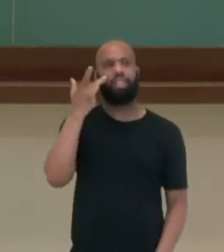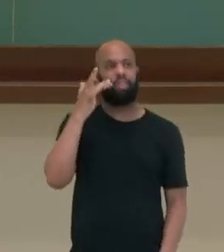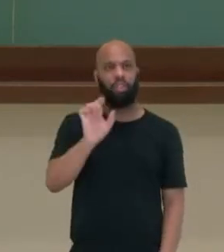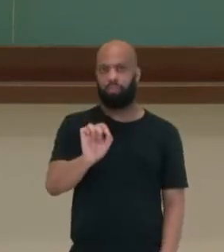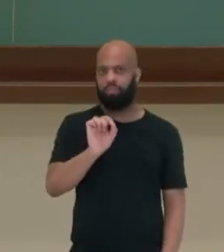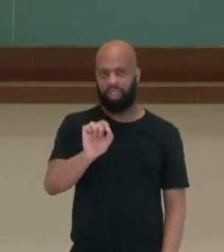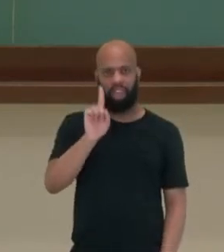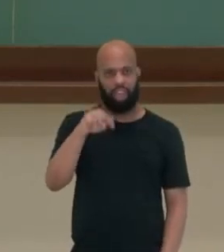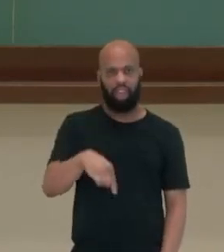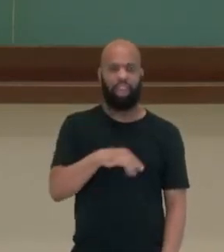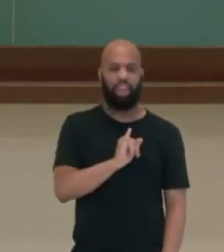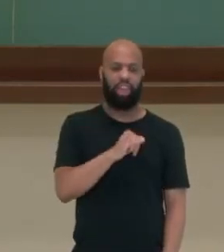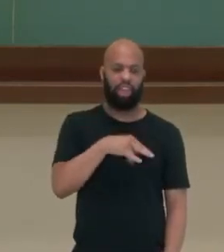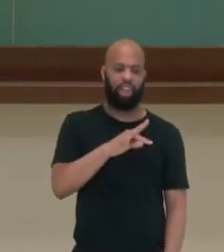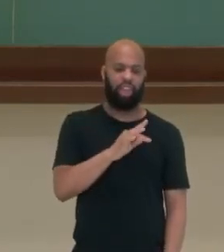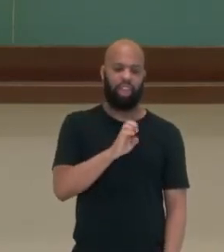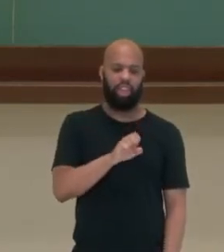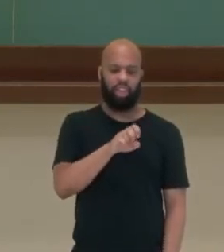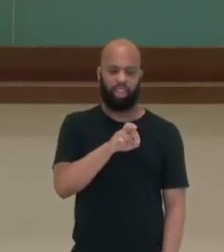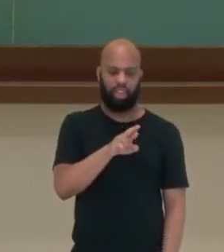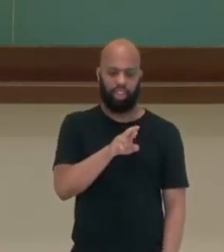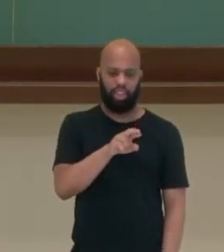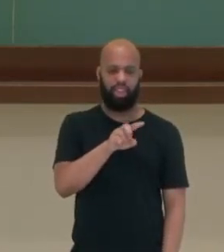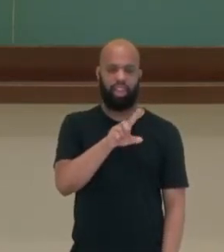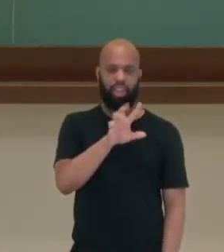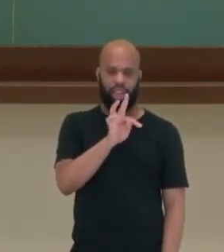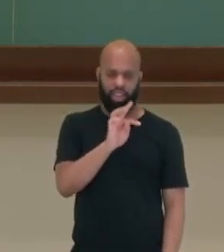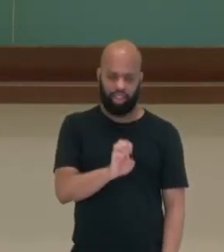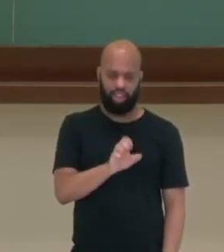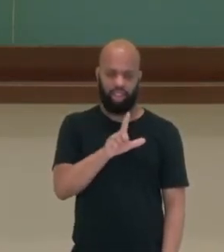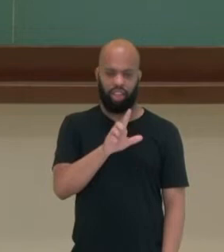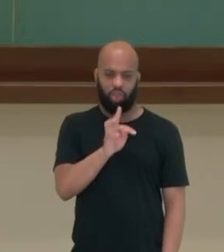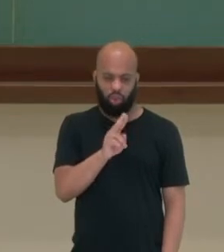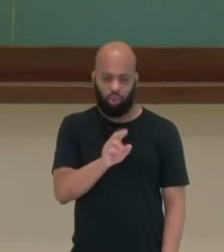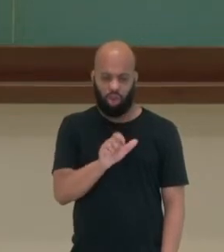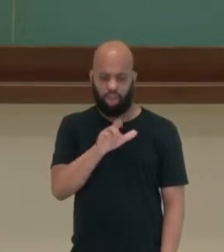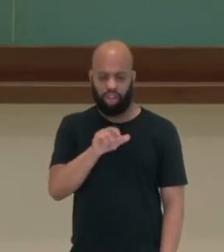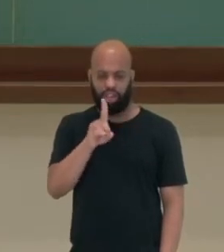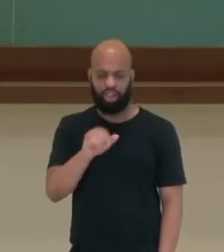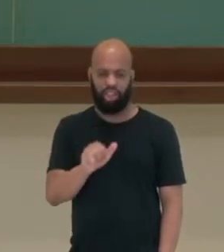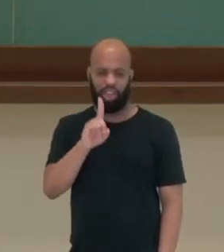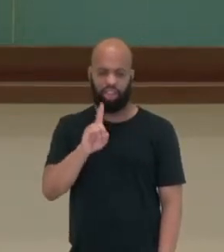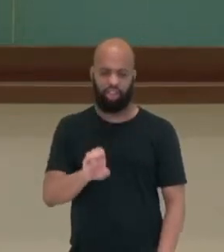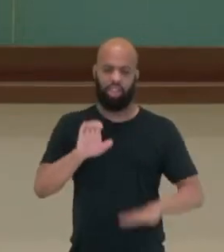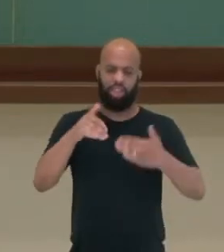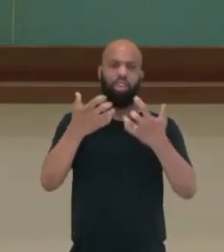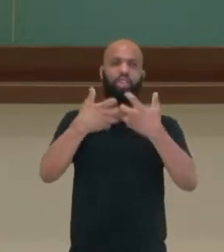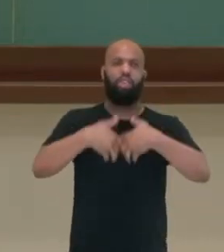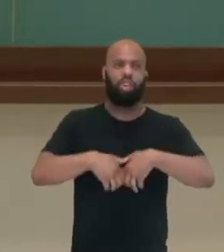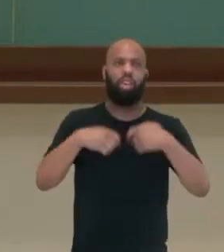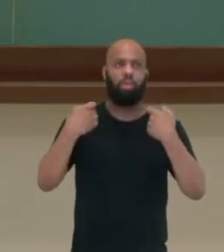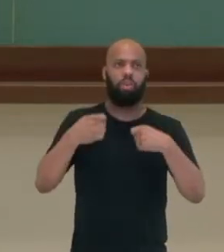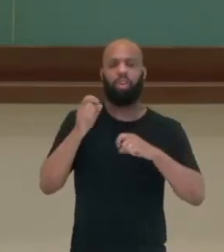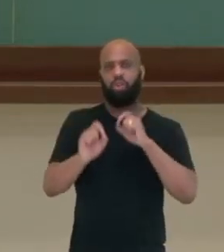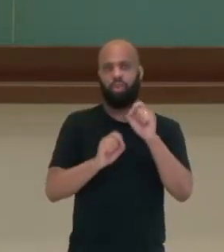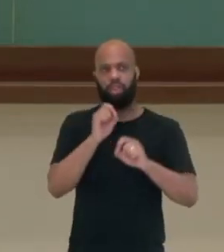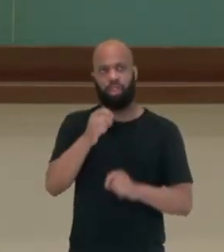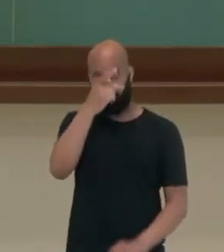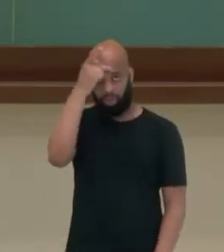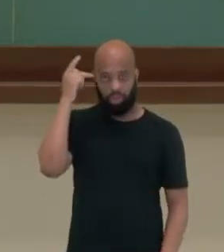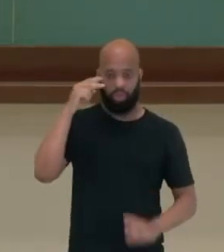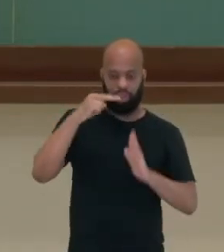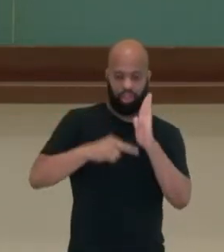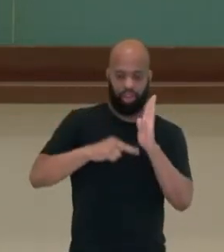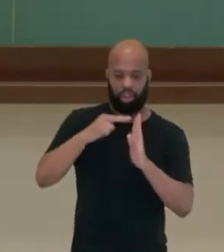aquilo é intertextualidade. Então, para que ela funcione e tenha efeito, há necessidade da pessoa que